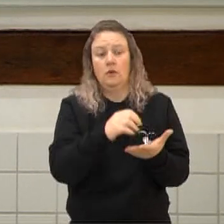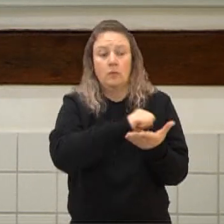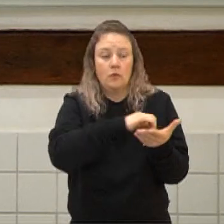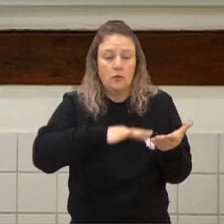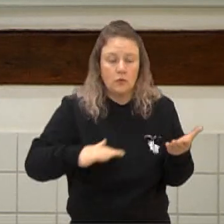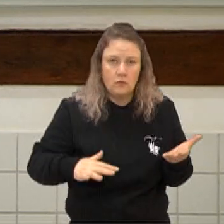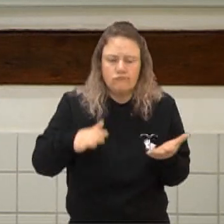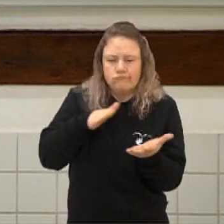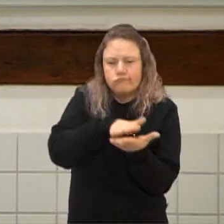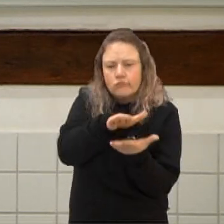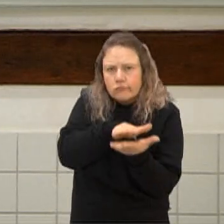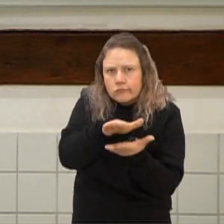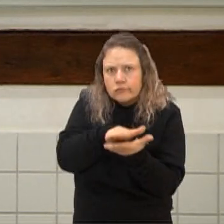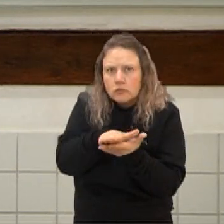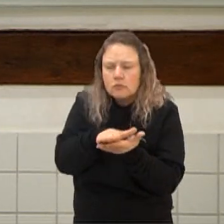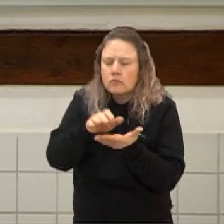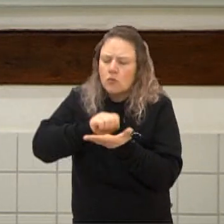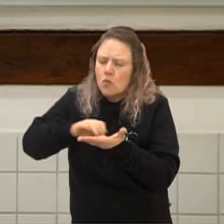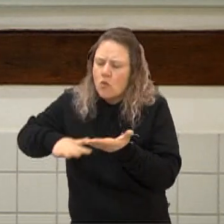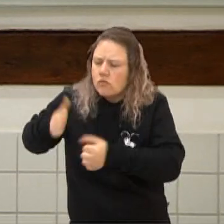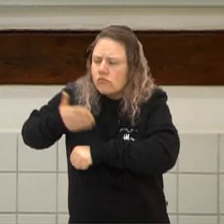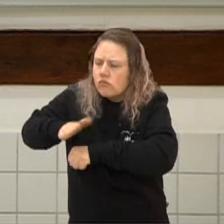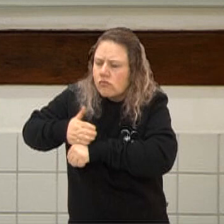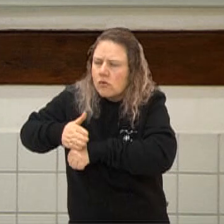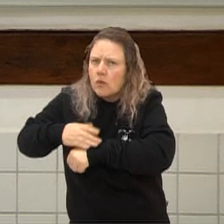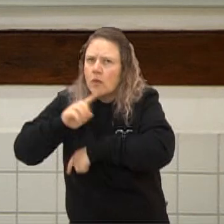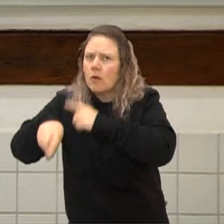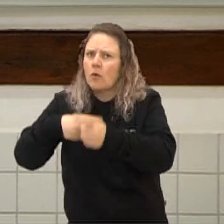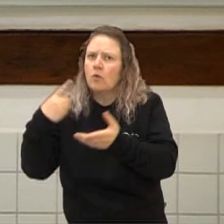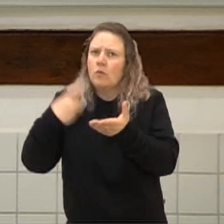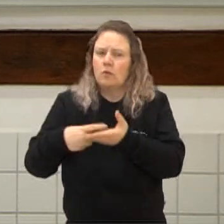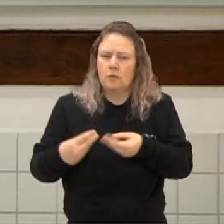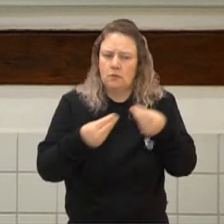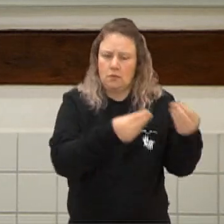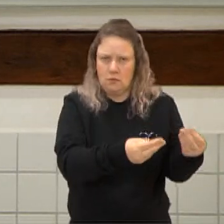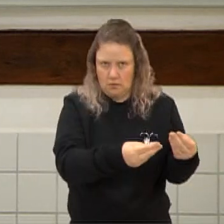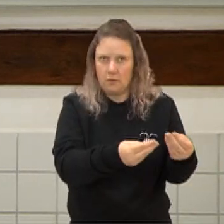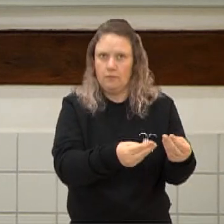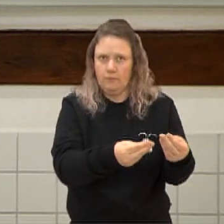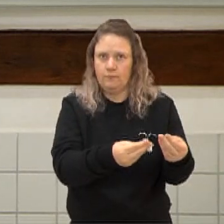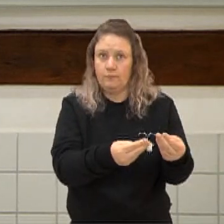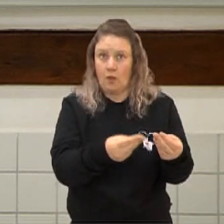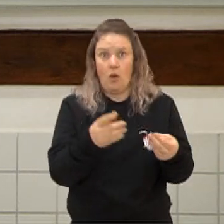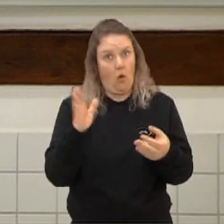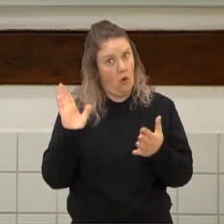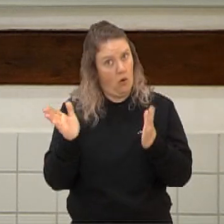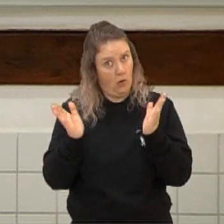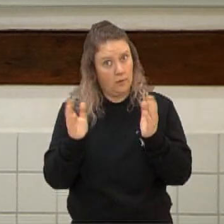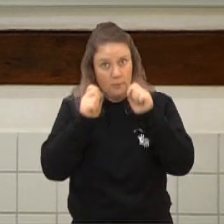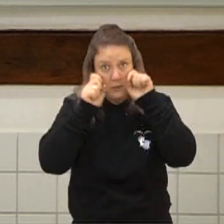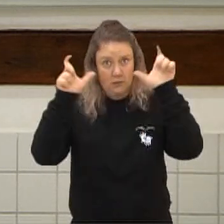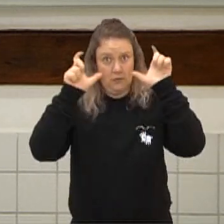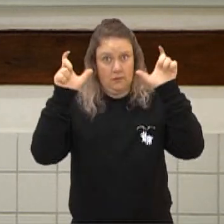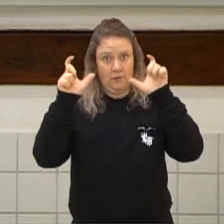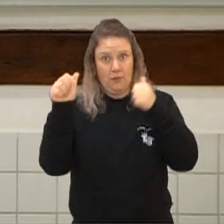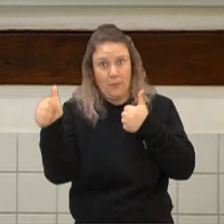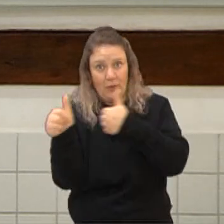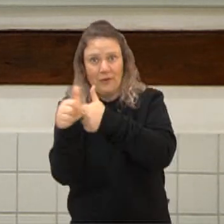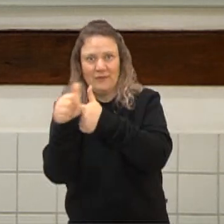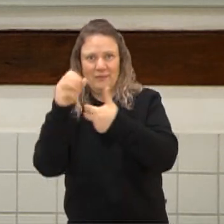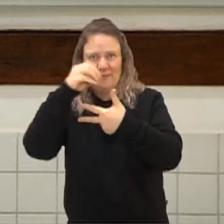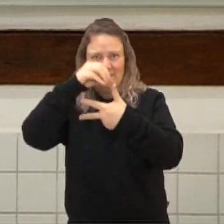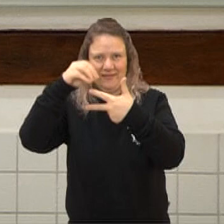muito importante. É uma via de mão dupla, nós aqui e você aí. Chegamos juntos lá, o Enem está próximo. Então vamos lá,